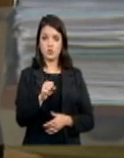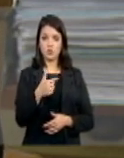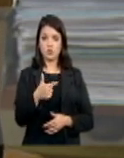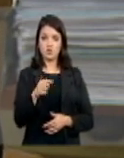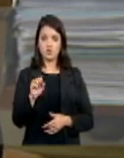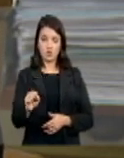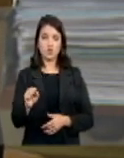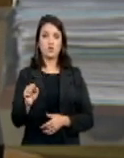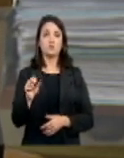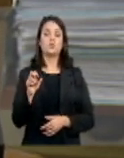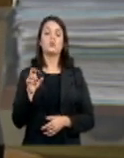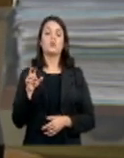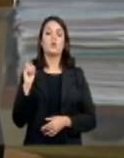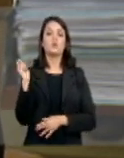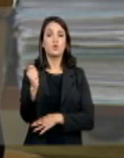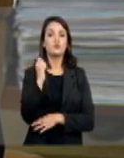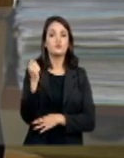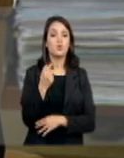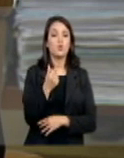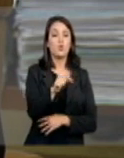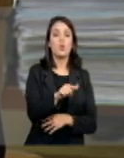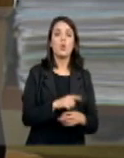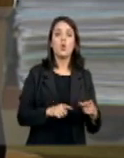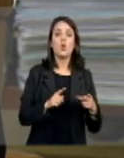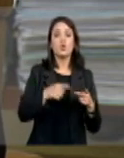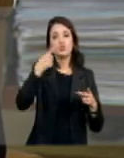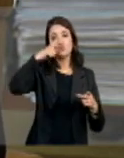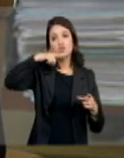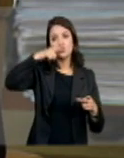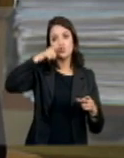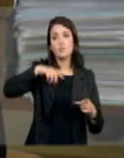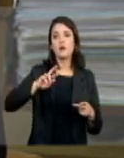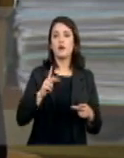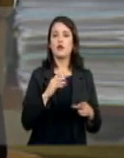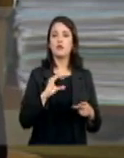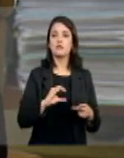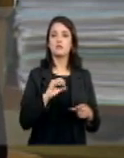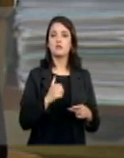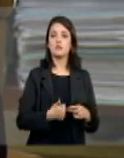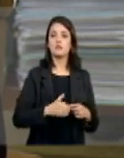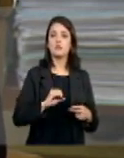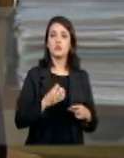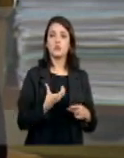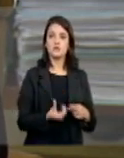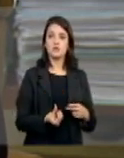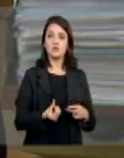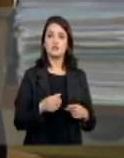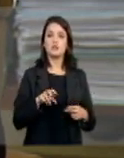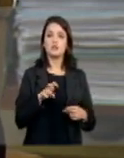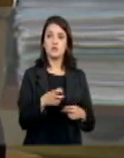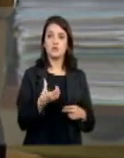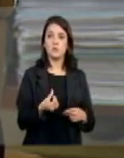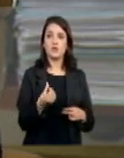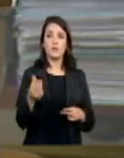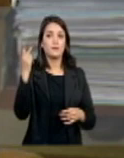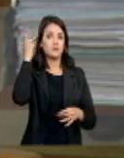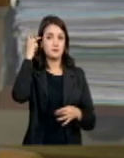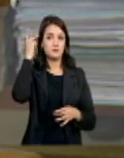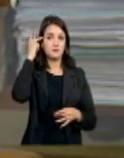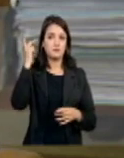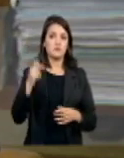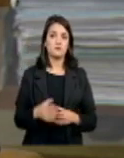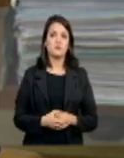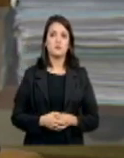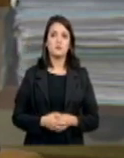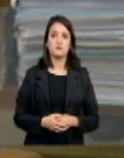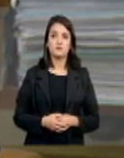outro que foi relator ministro gilmar mendes é o agassi 106 566 de são paulo a